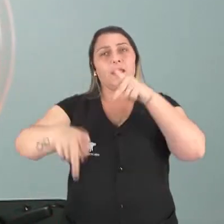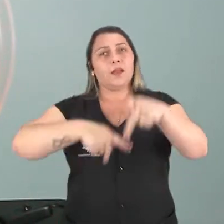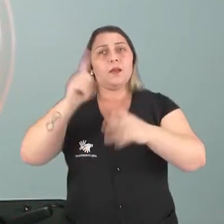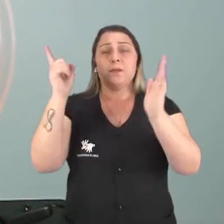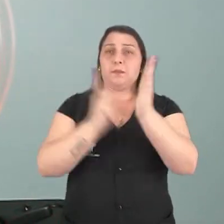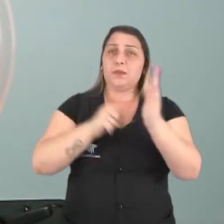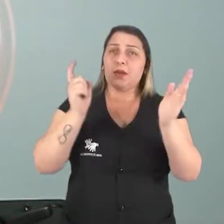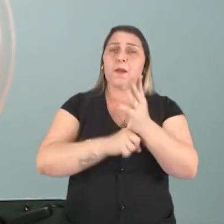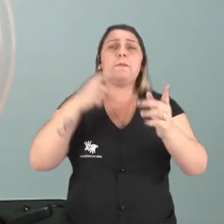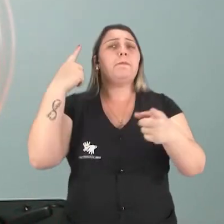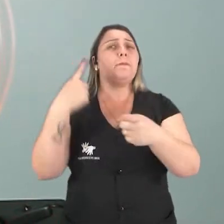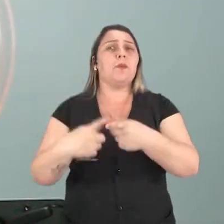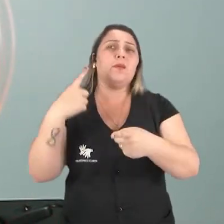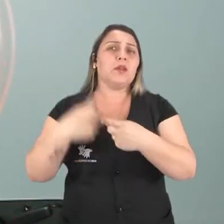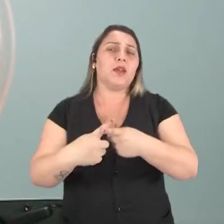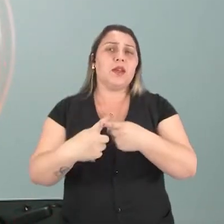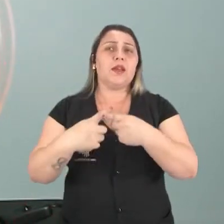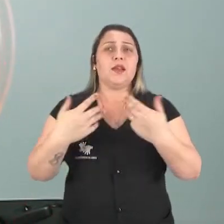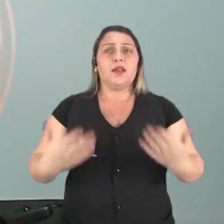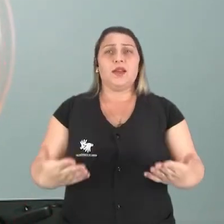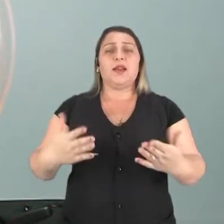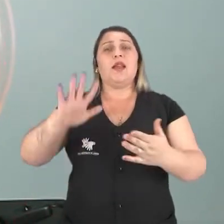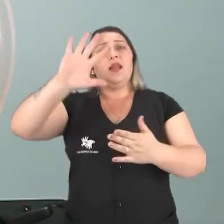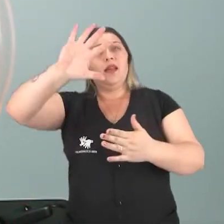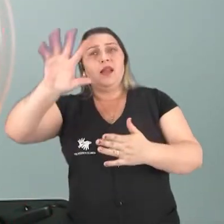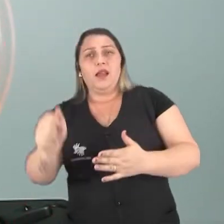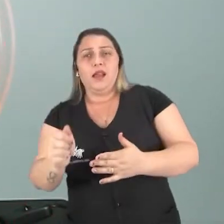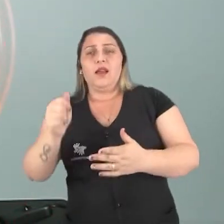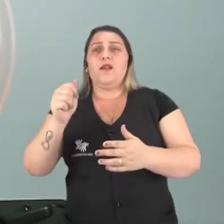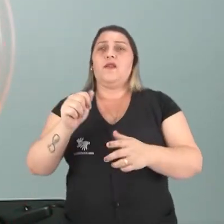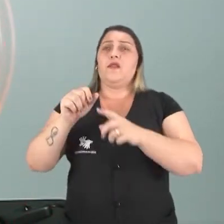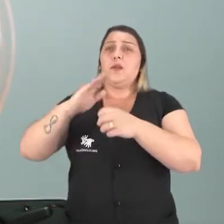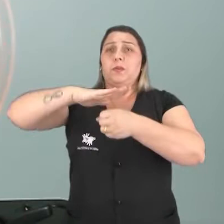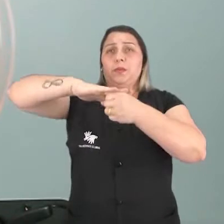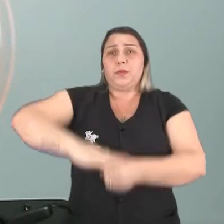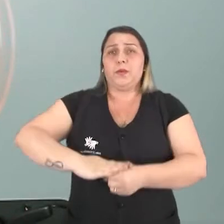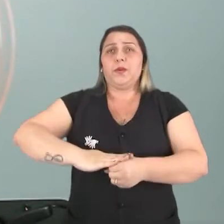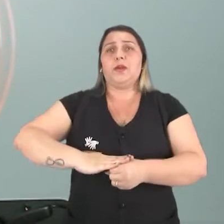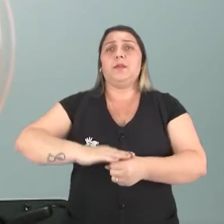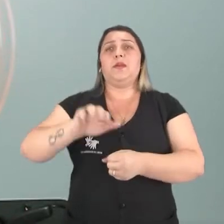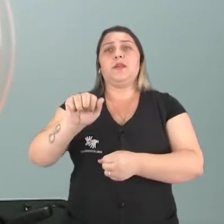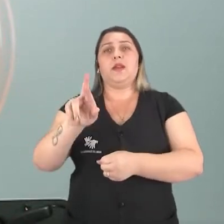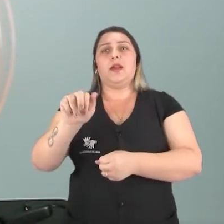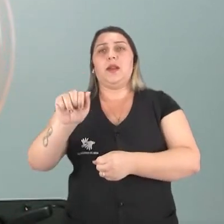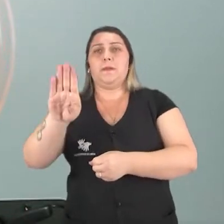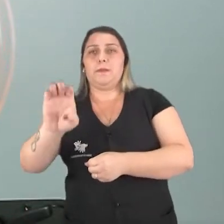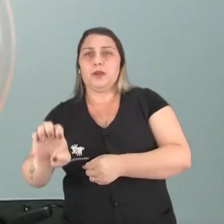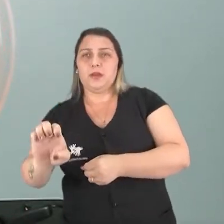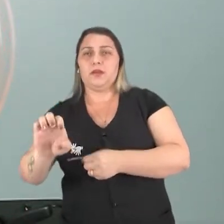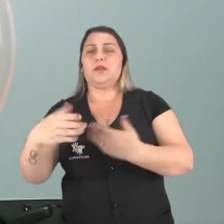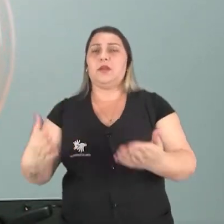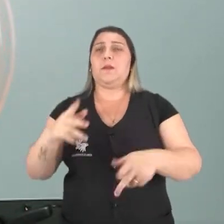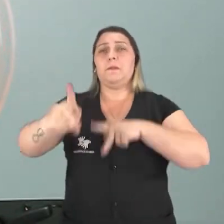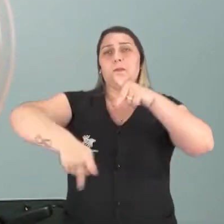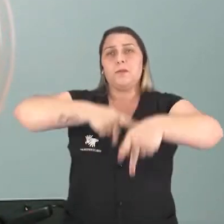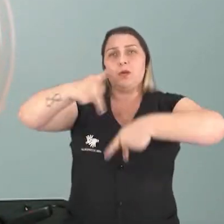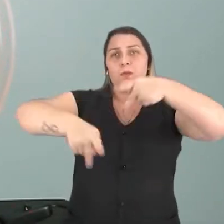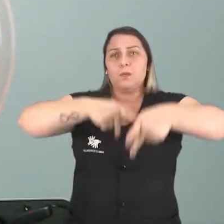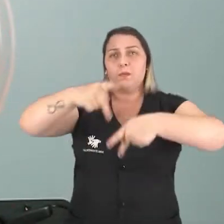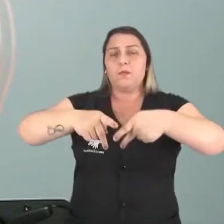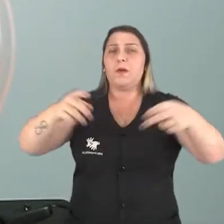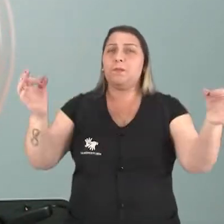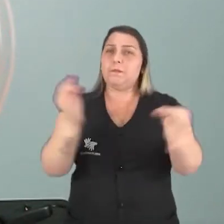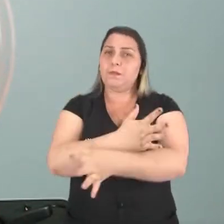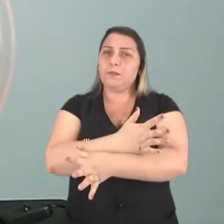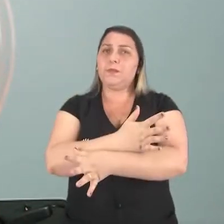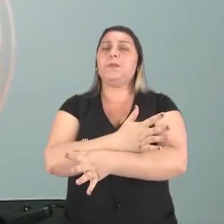população branca porque essa África ela foi colonizada pelos árabes. Né? Então, a população que foi